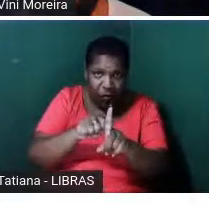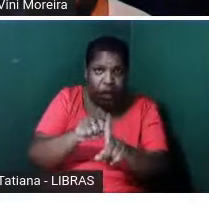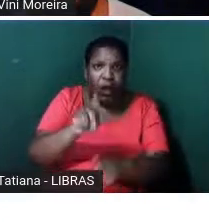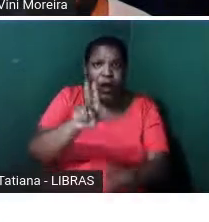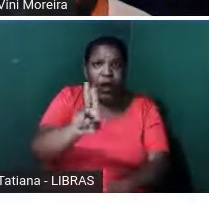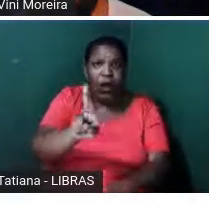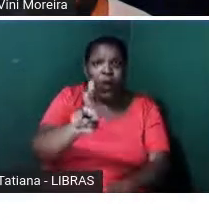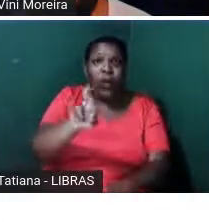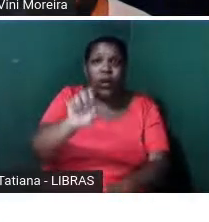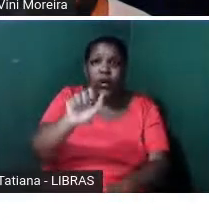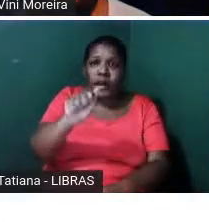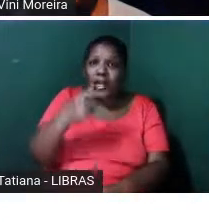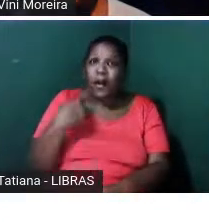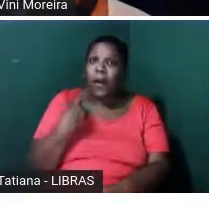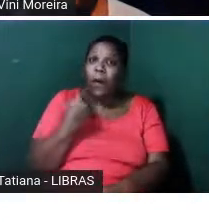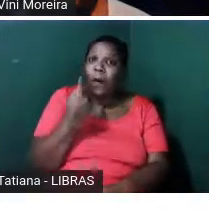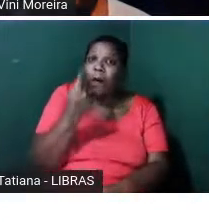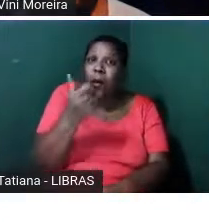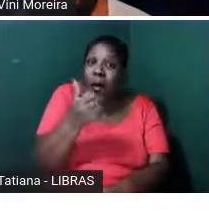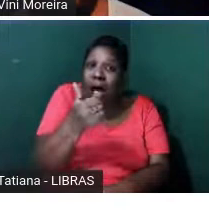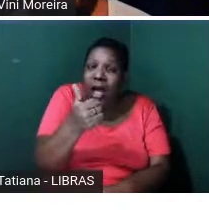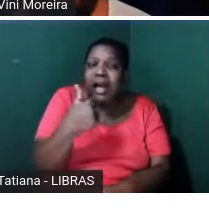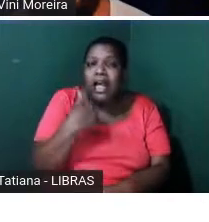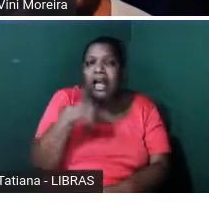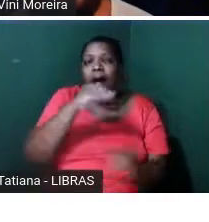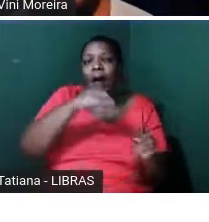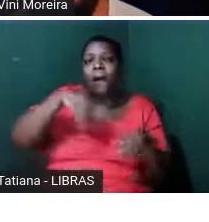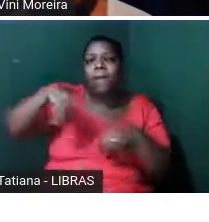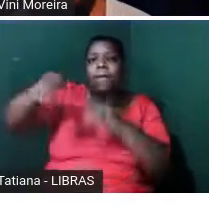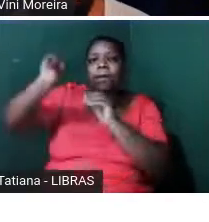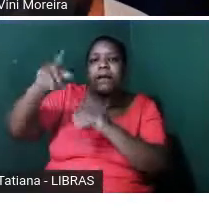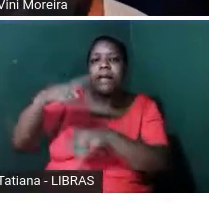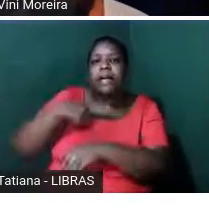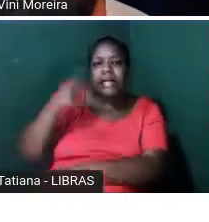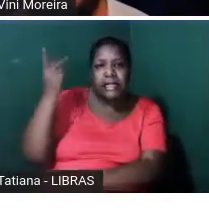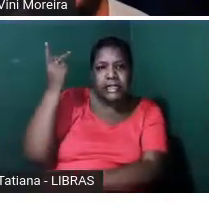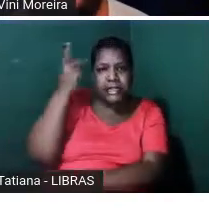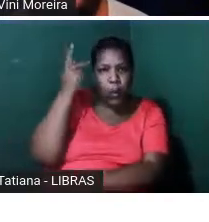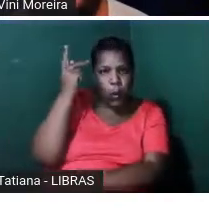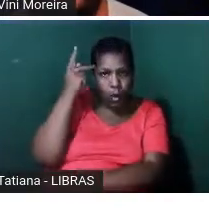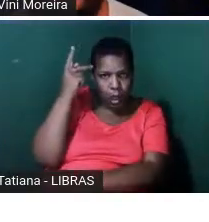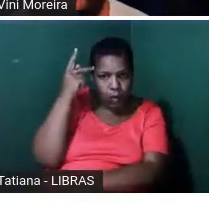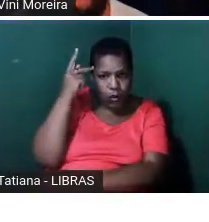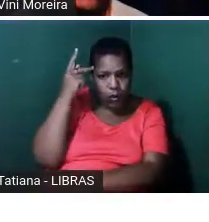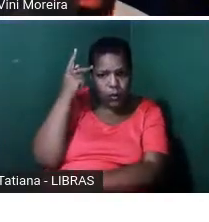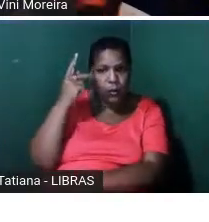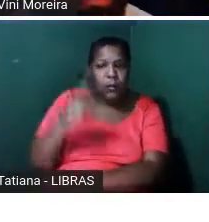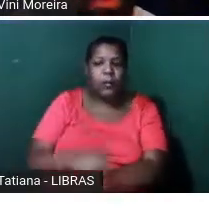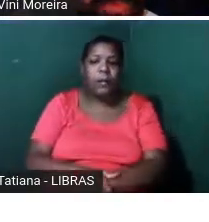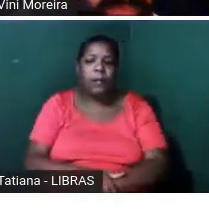está a um passo de ser transferida para um santuário Ecológico no Estado de São Paulo